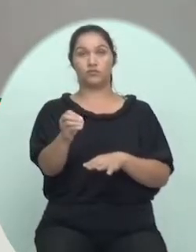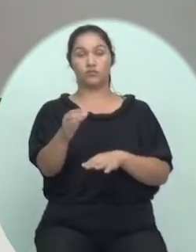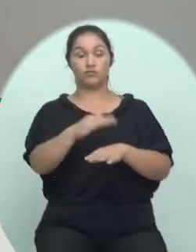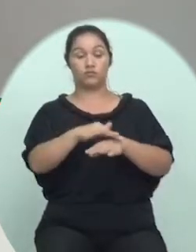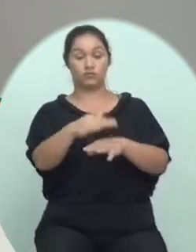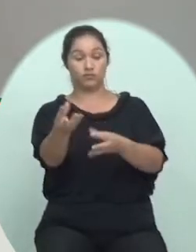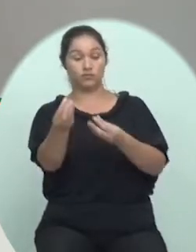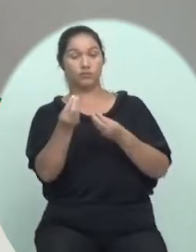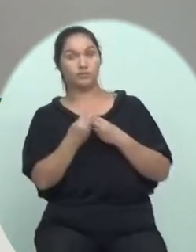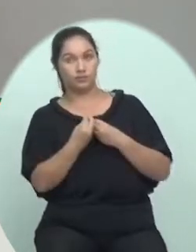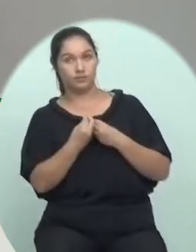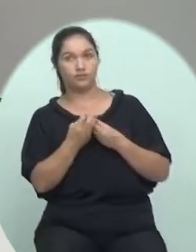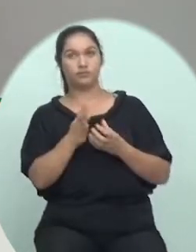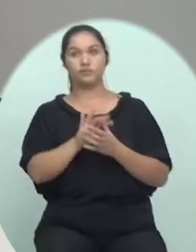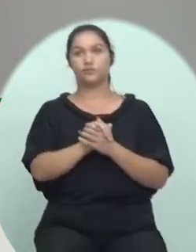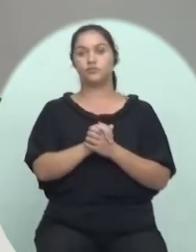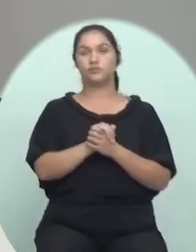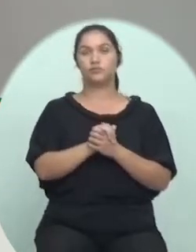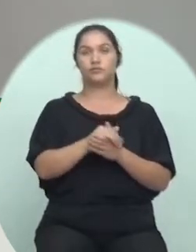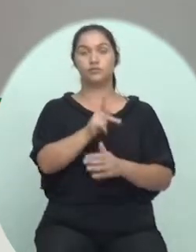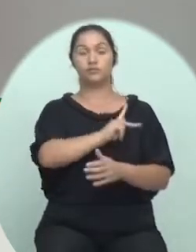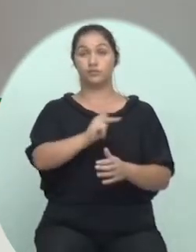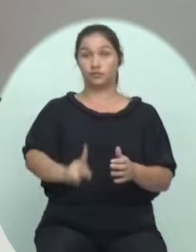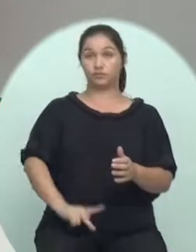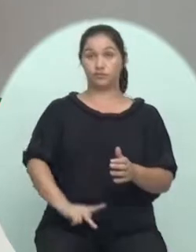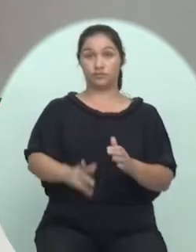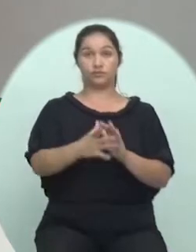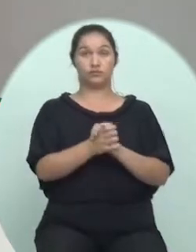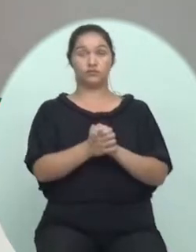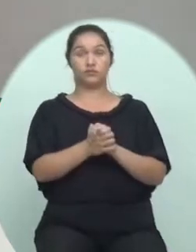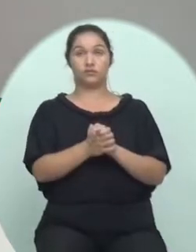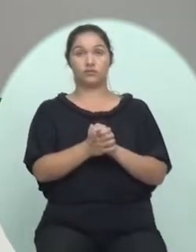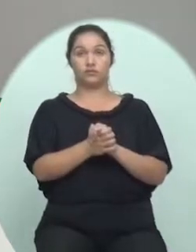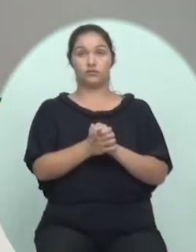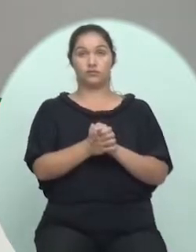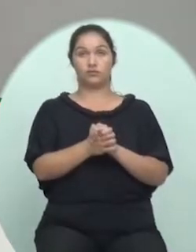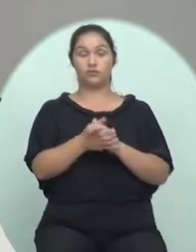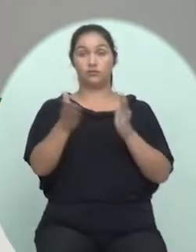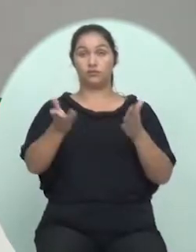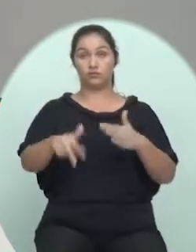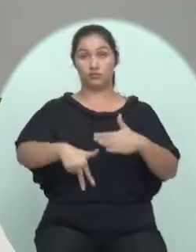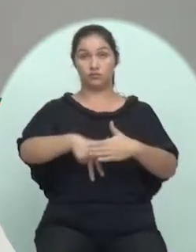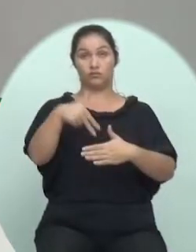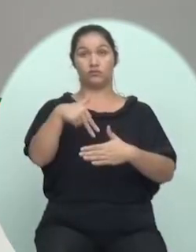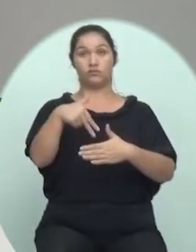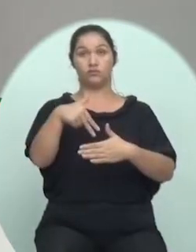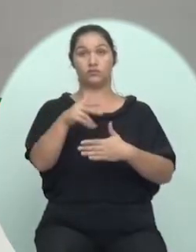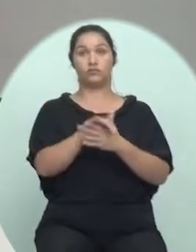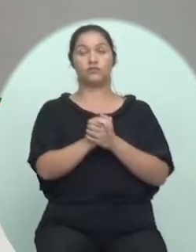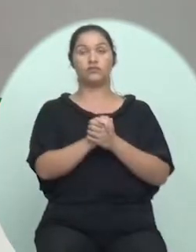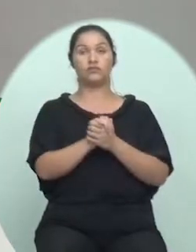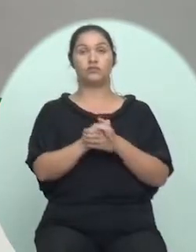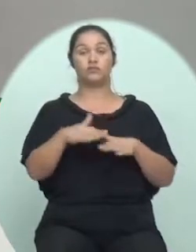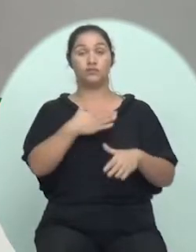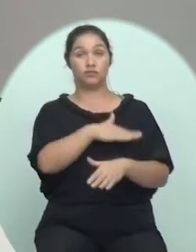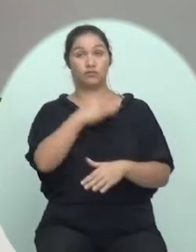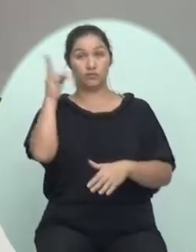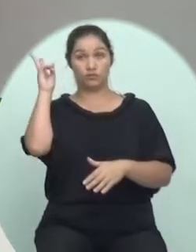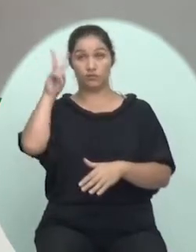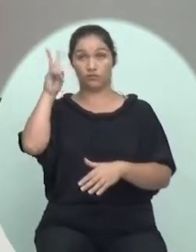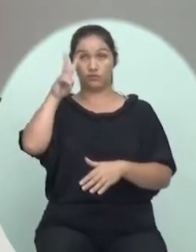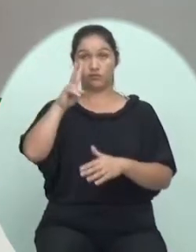esse vereador. Senhor presidente, suba essa tribuna para lembrar do